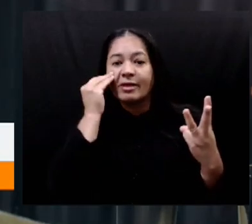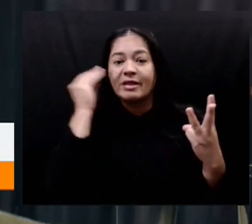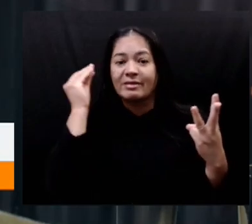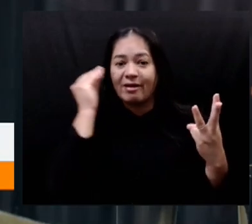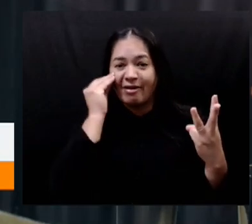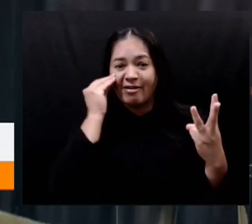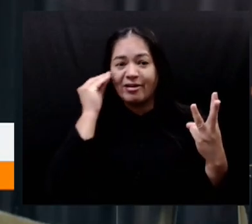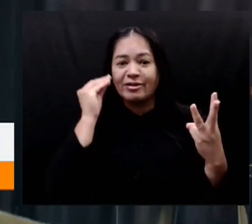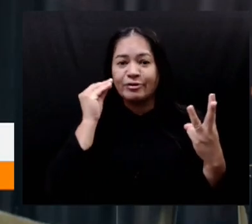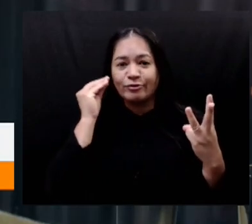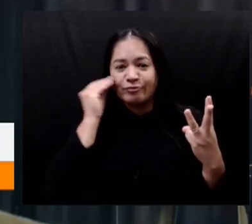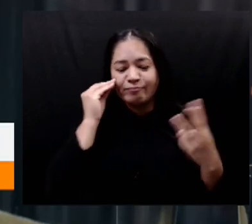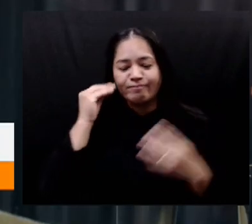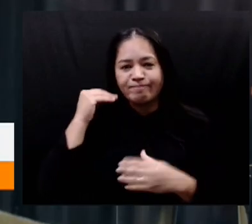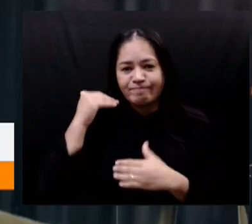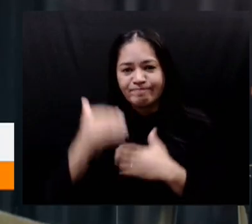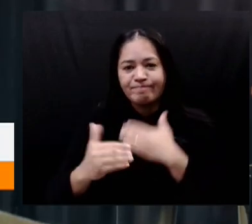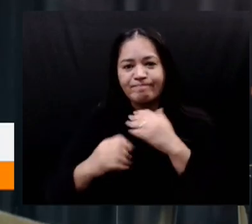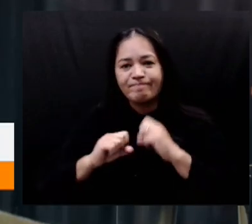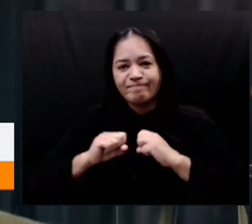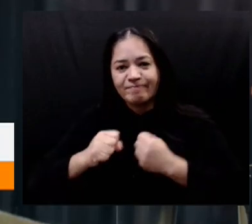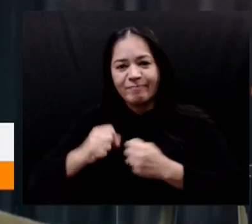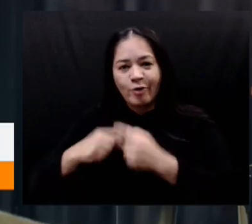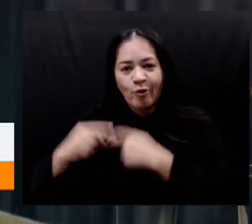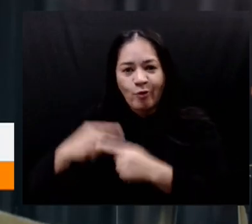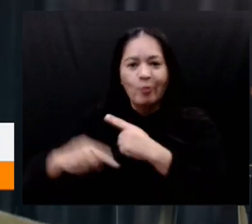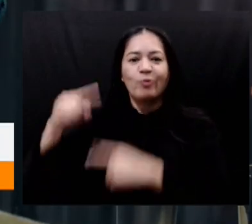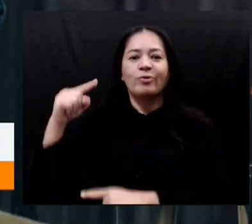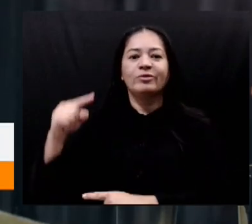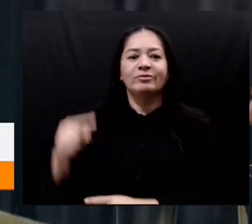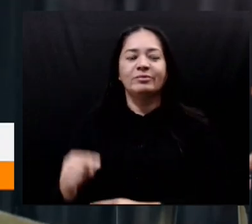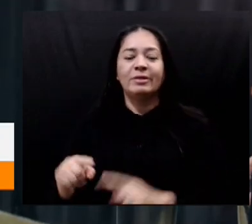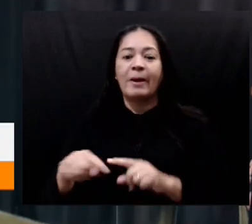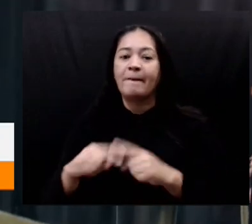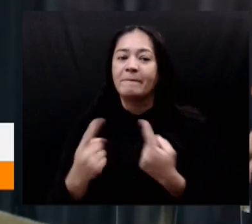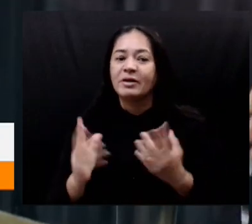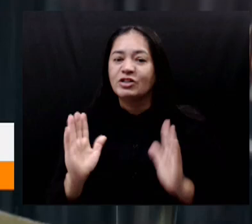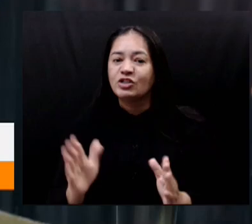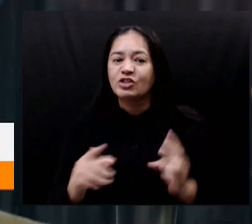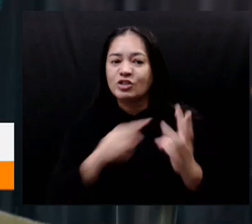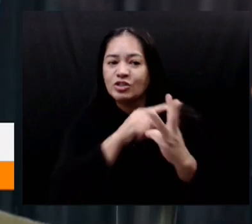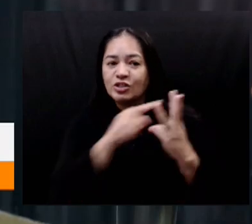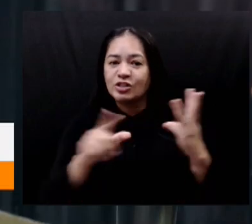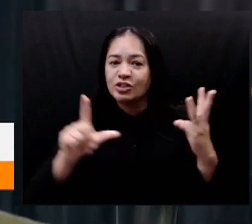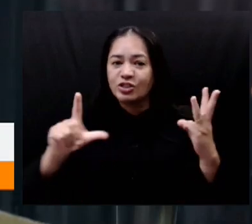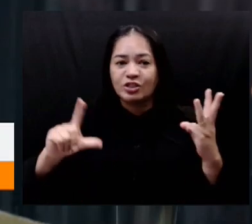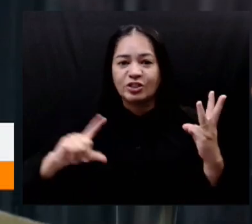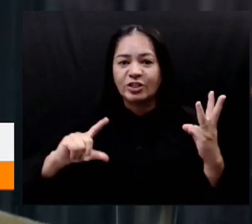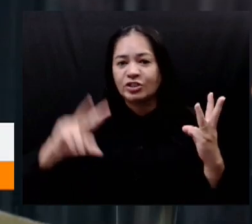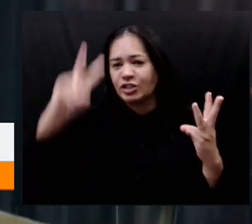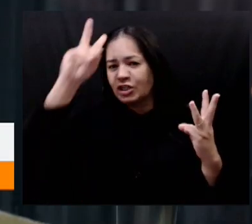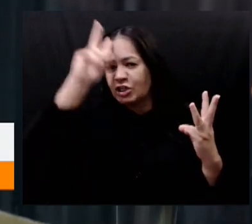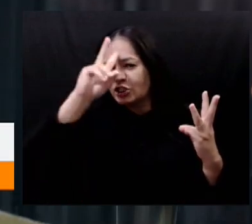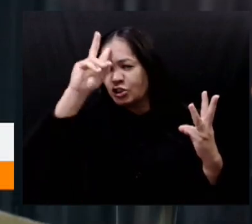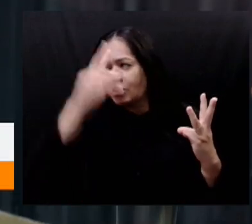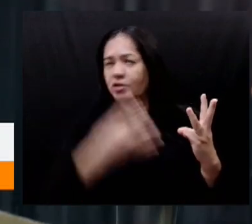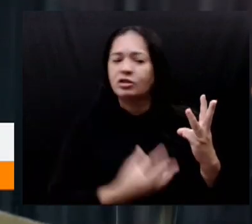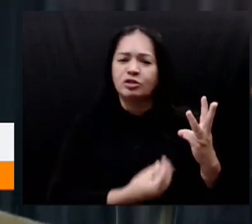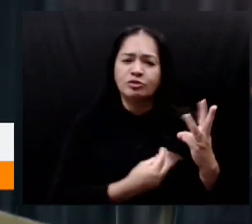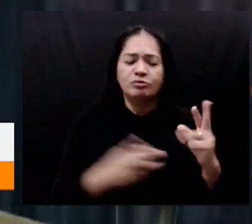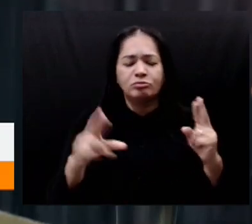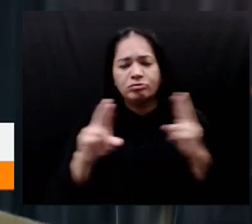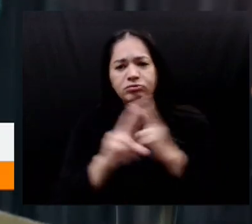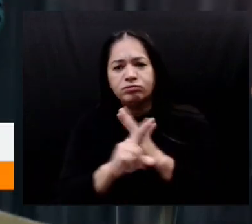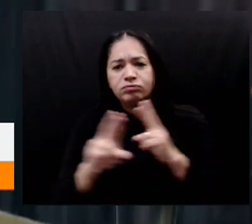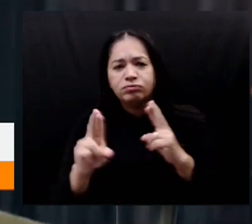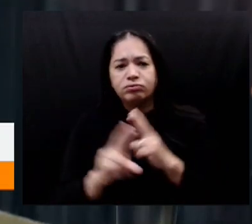fizeram. Só que eles já tinham uma história de vida, uma história de relacionamento, que da qual